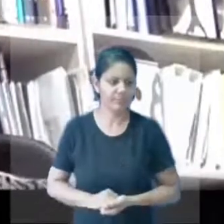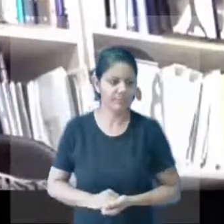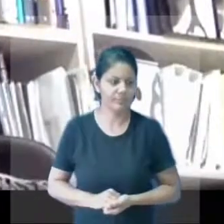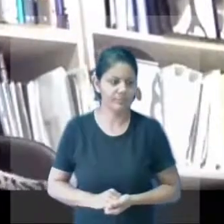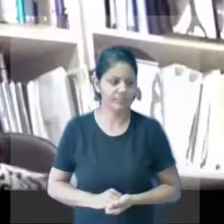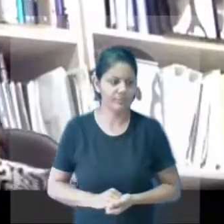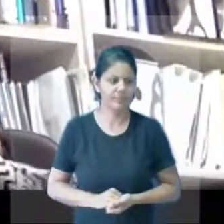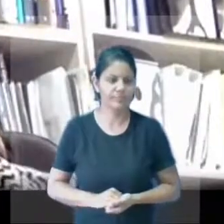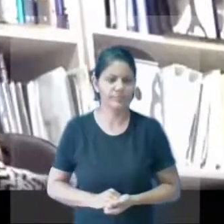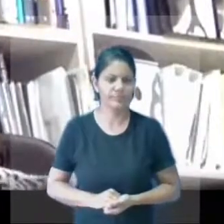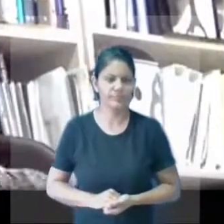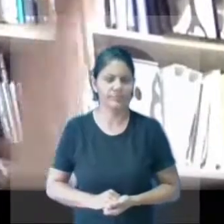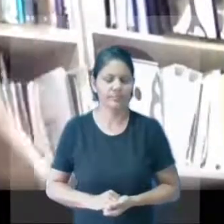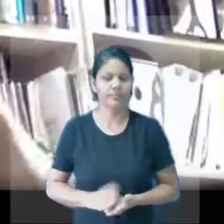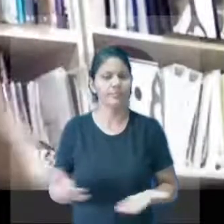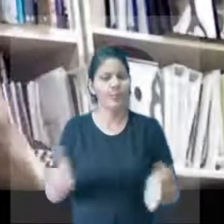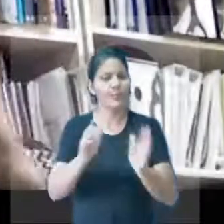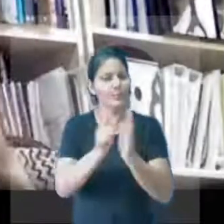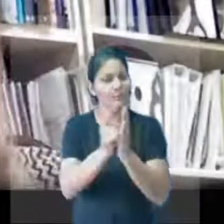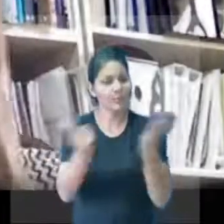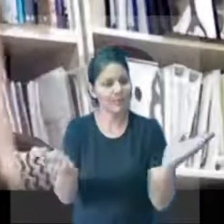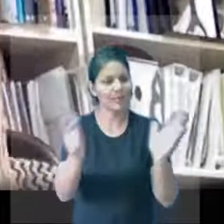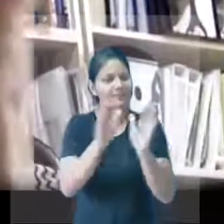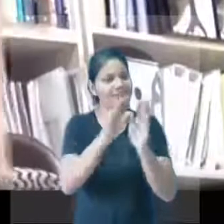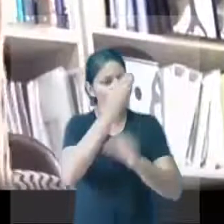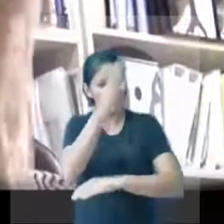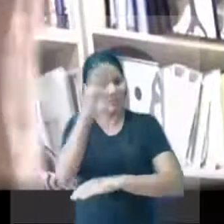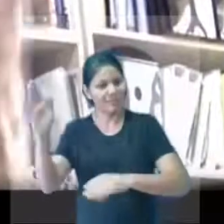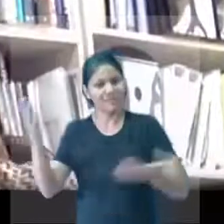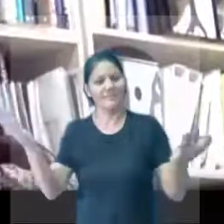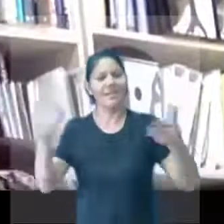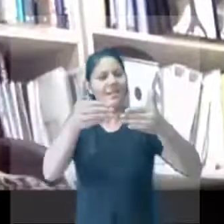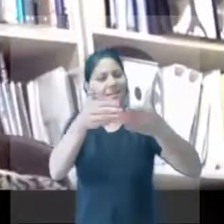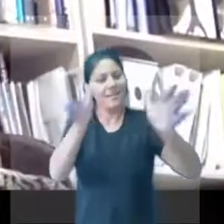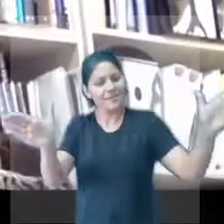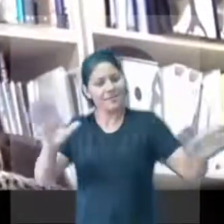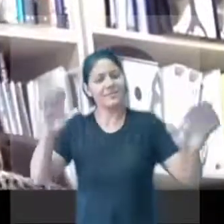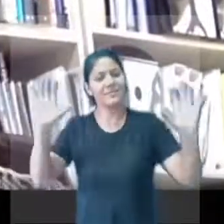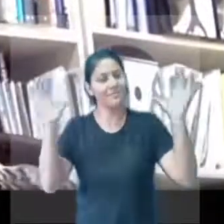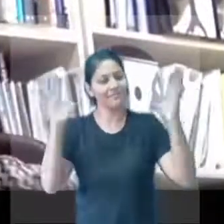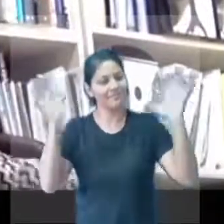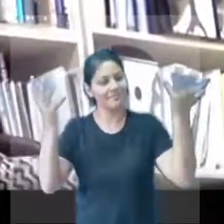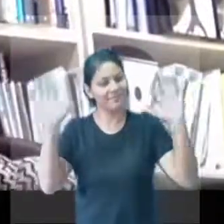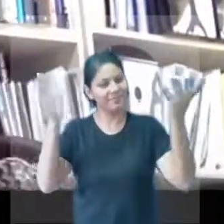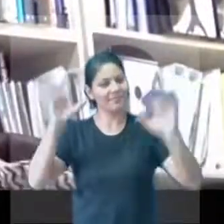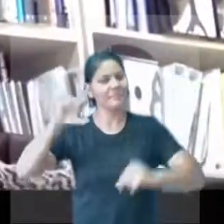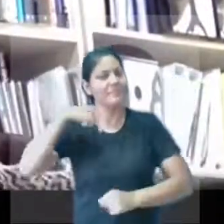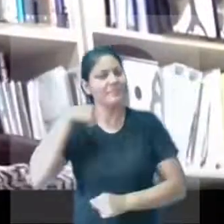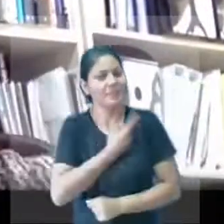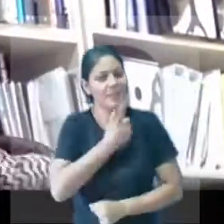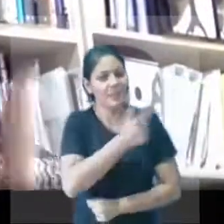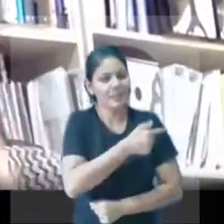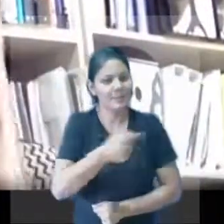da Biblioteca. Pessoal, ó, palmas para nós. Teremos uma semana muito boa aqui. Agora a gente